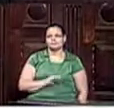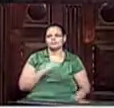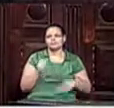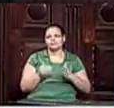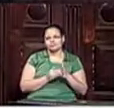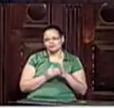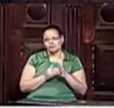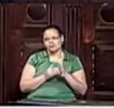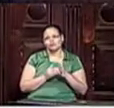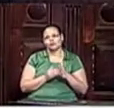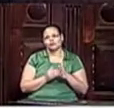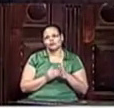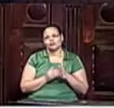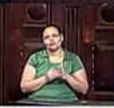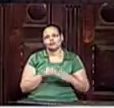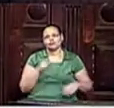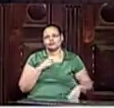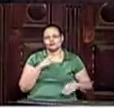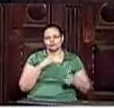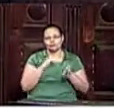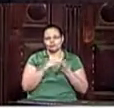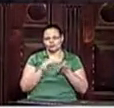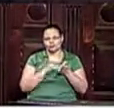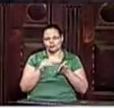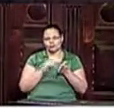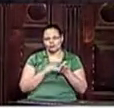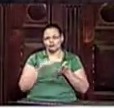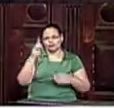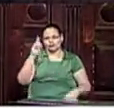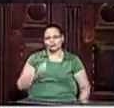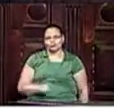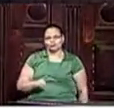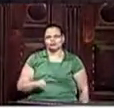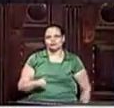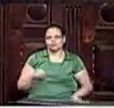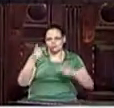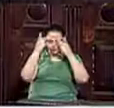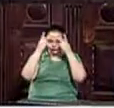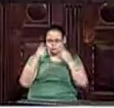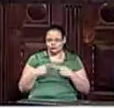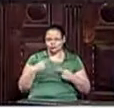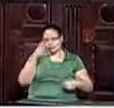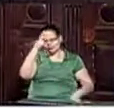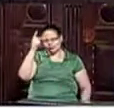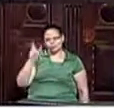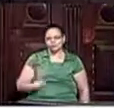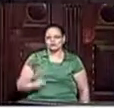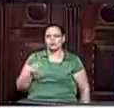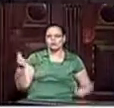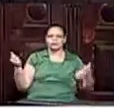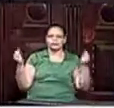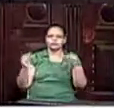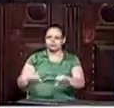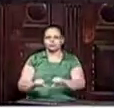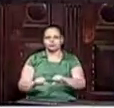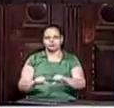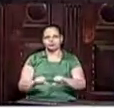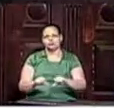Todos esses dados têm na Secretaria dos Direitos Humanos. E o pior, senhor